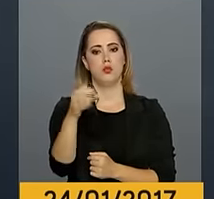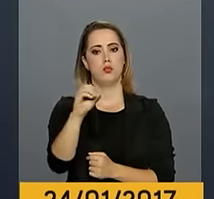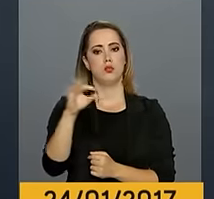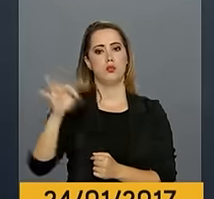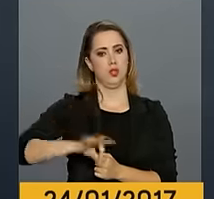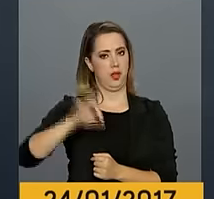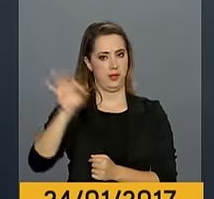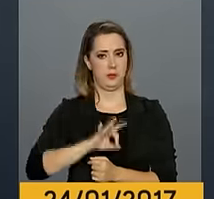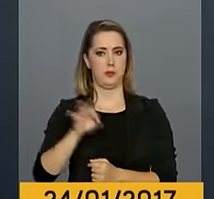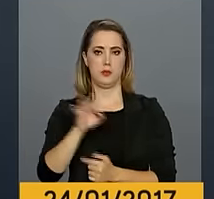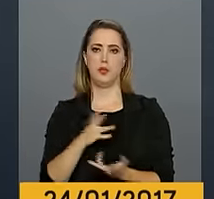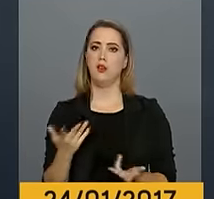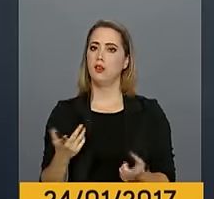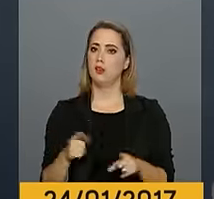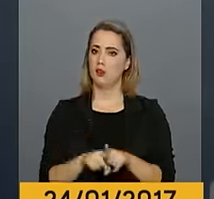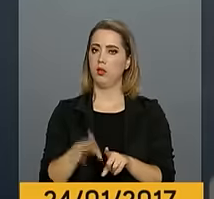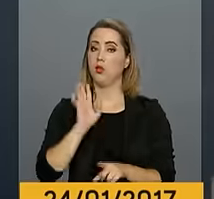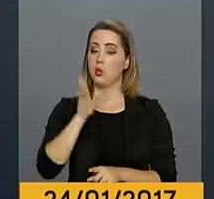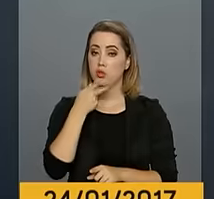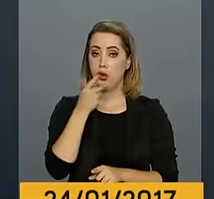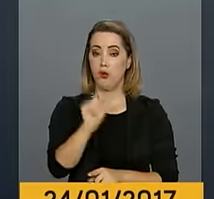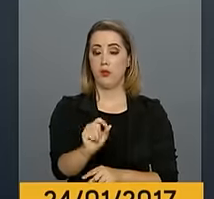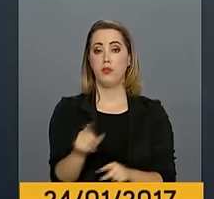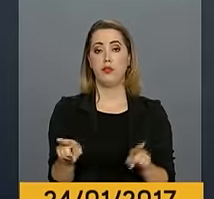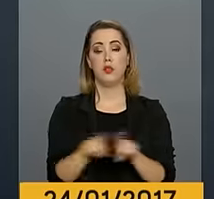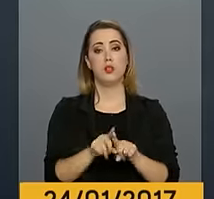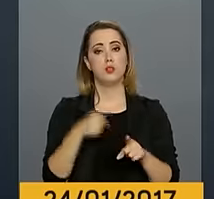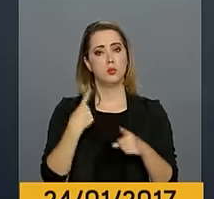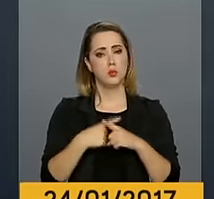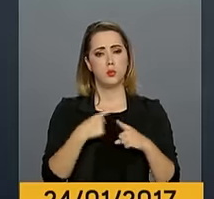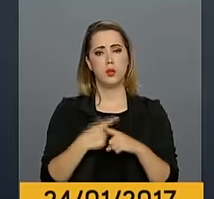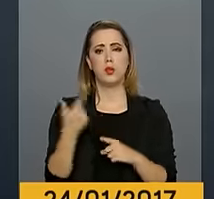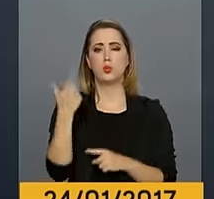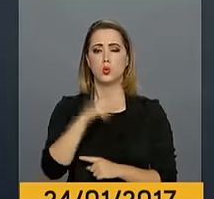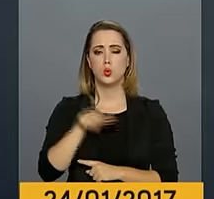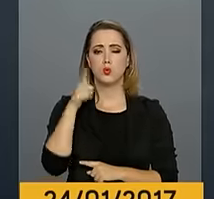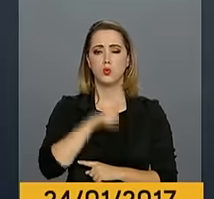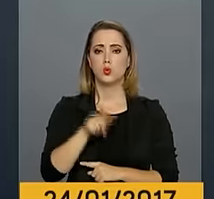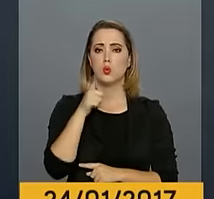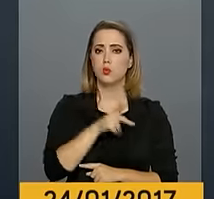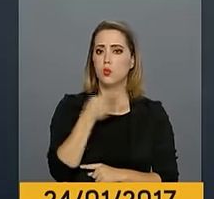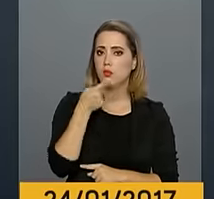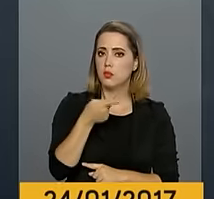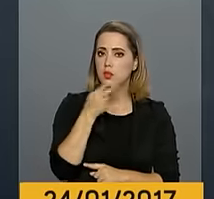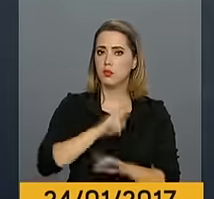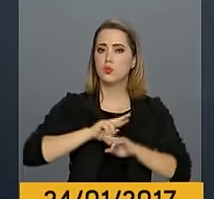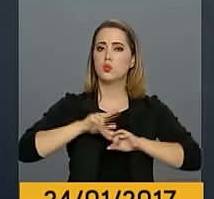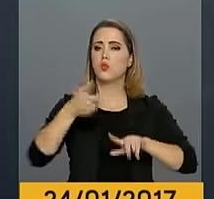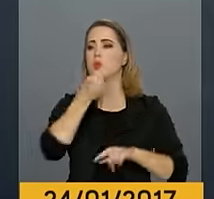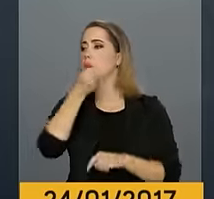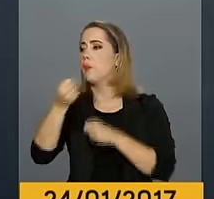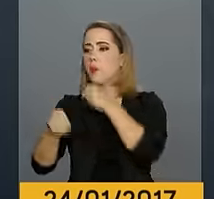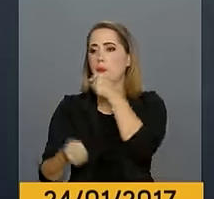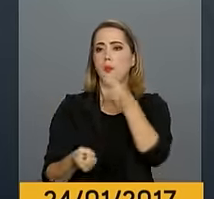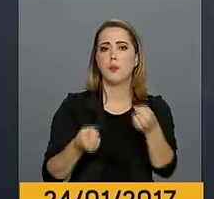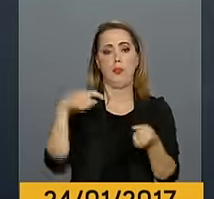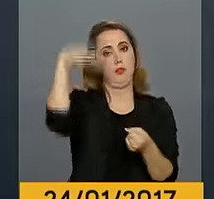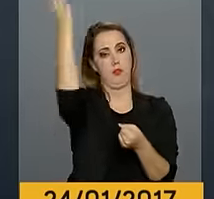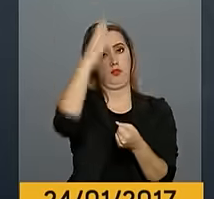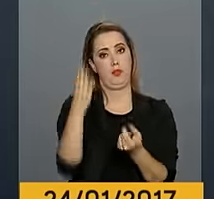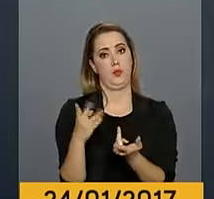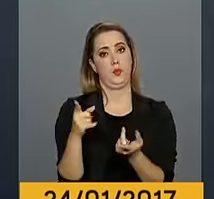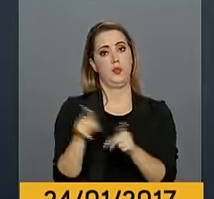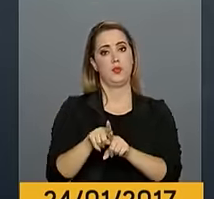falo porque está sendo repetido, afirmado e reafirmado pela imprensa brasileira e por várias declarações. Tudo isto para